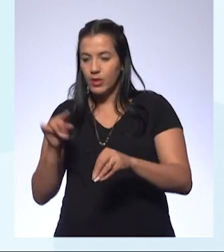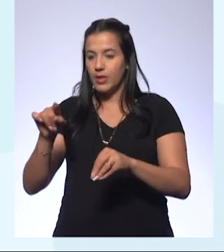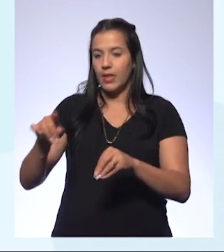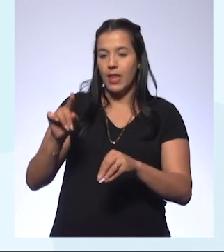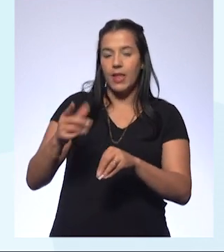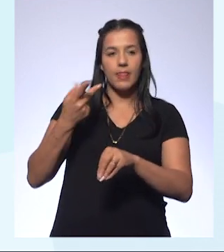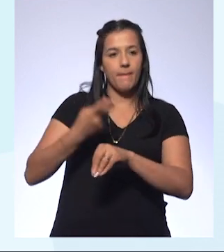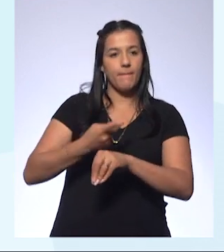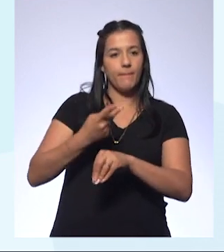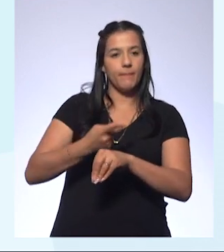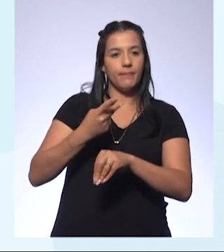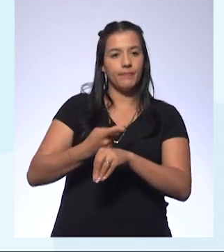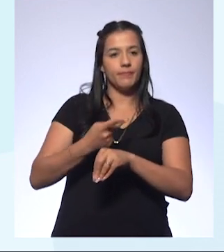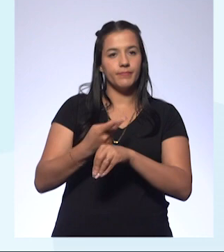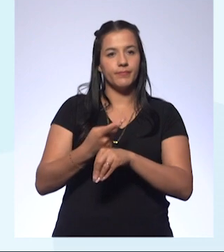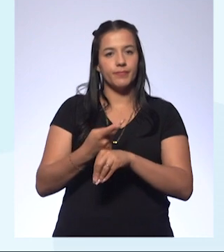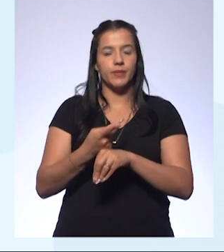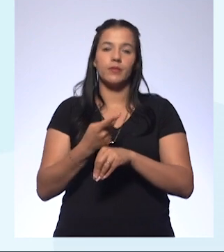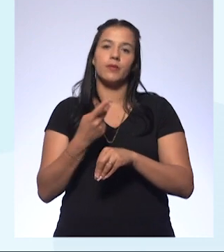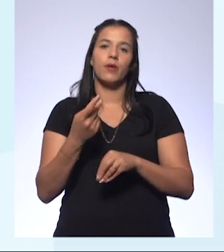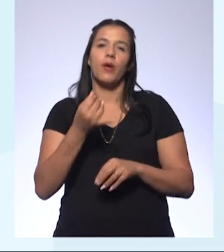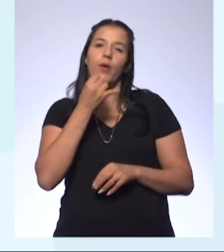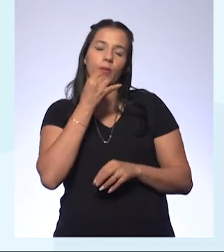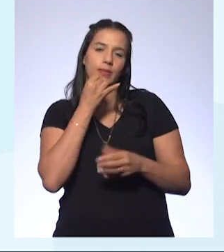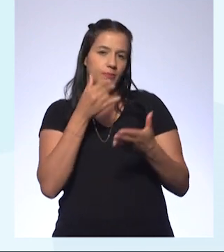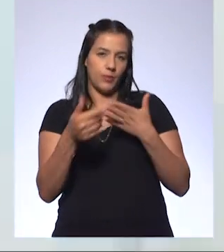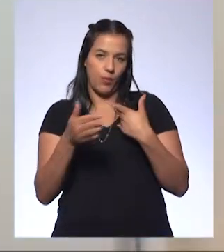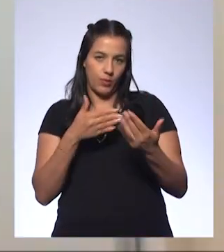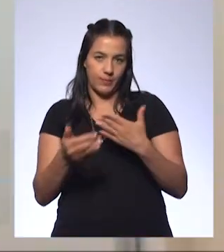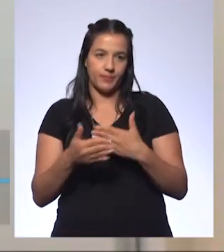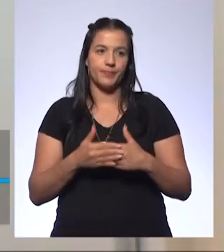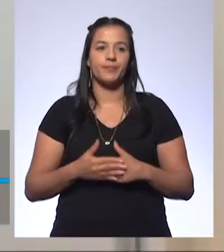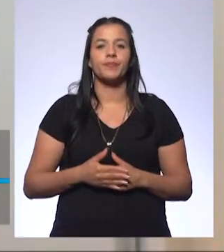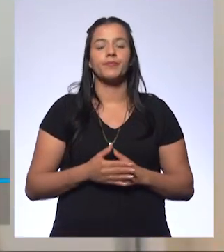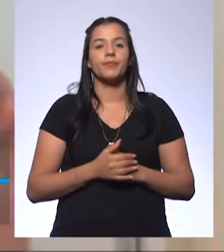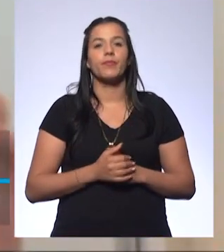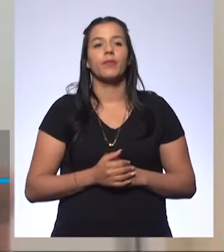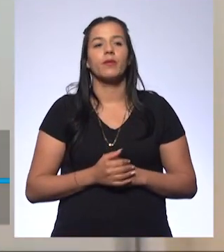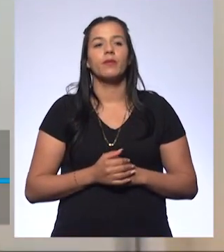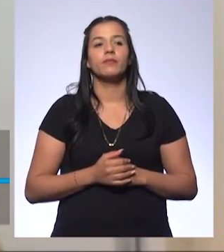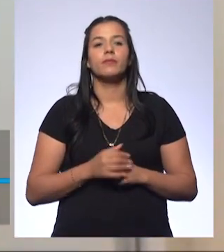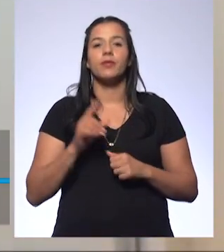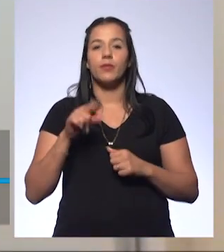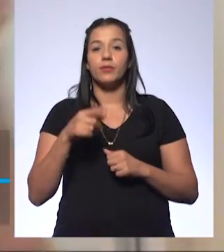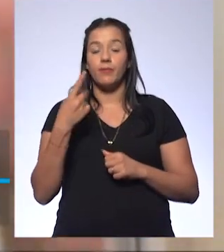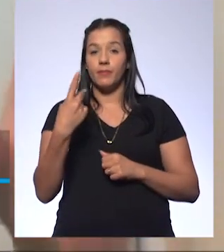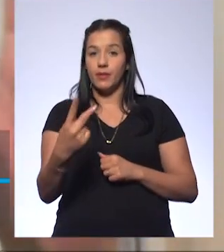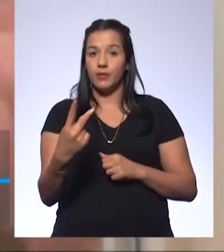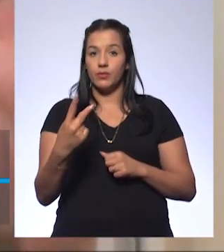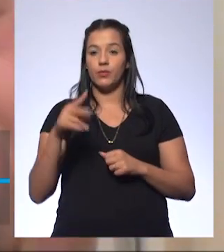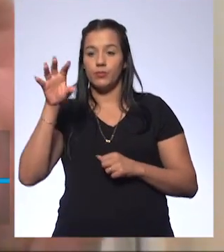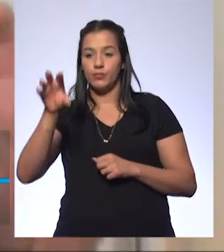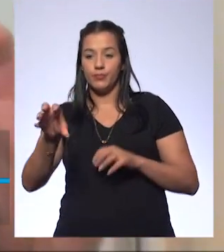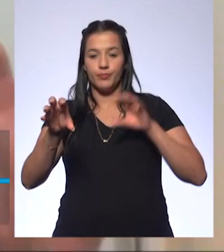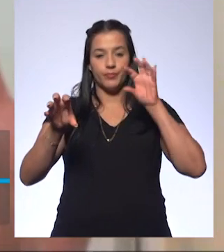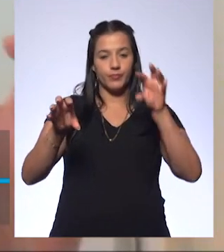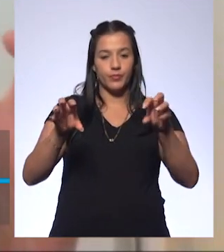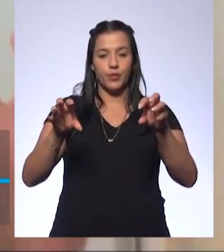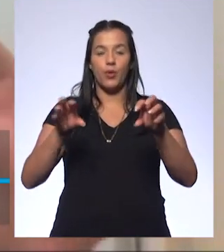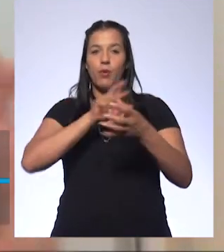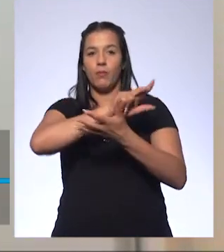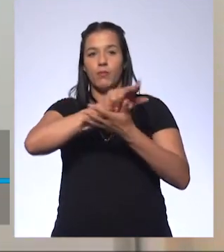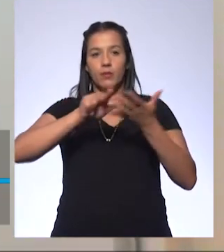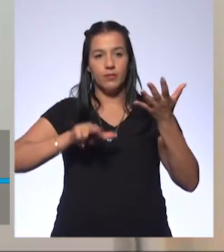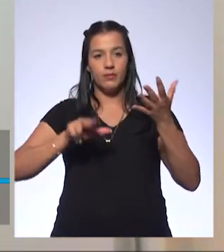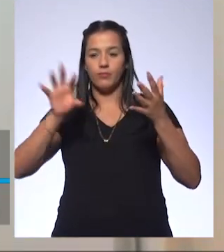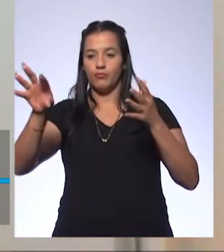prata. Eu estou dando um exemplo qualquer. Então, essas características não são nem de um único e nem do outro.